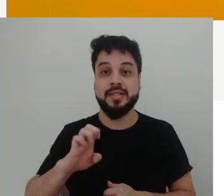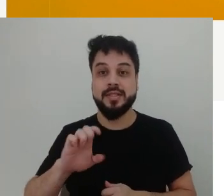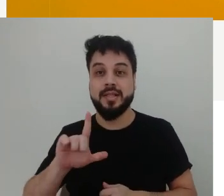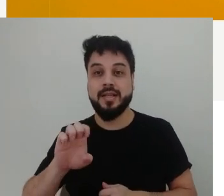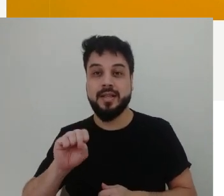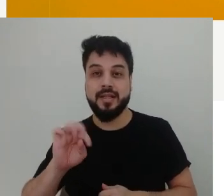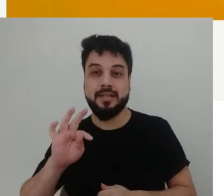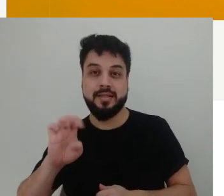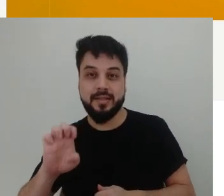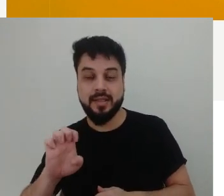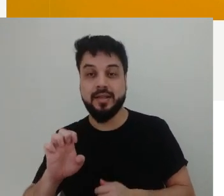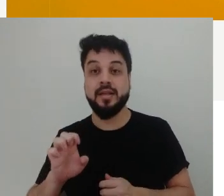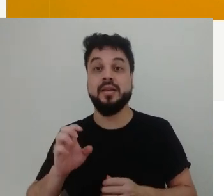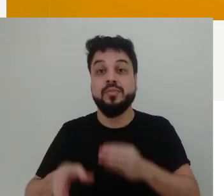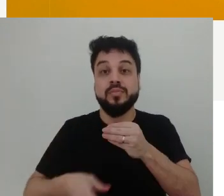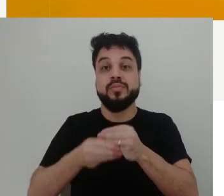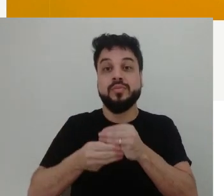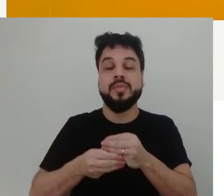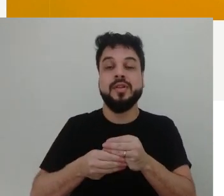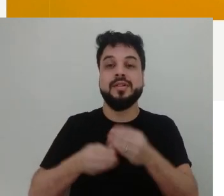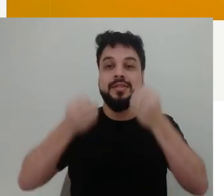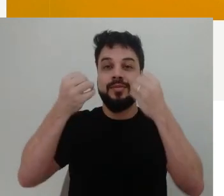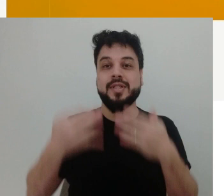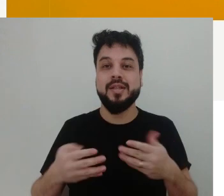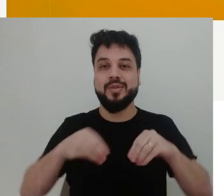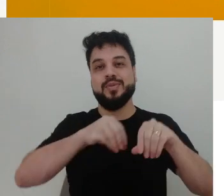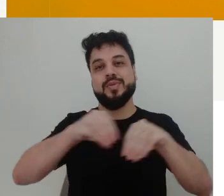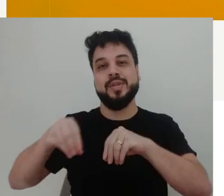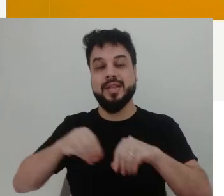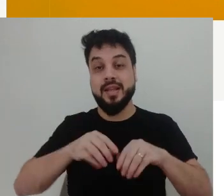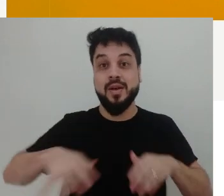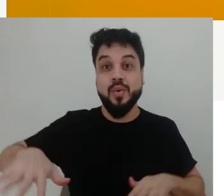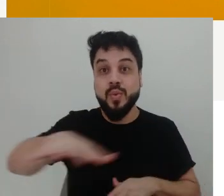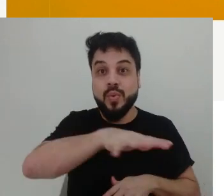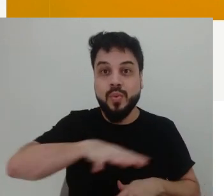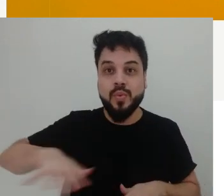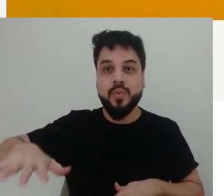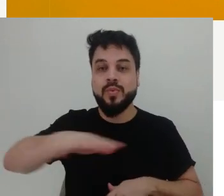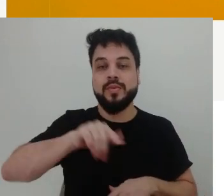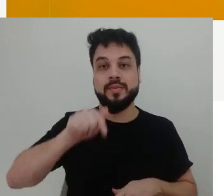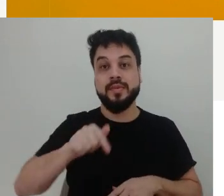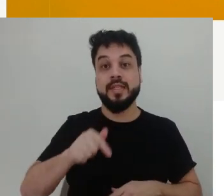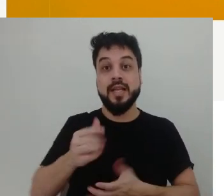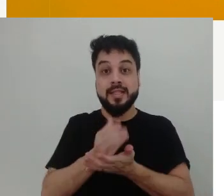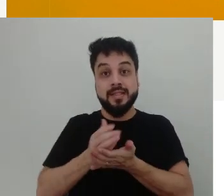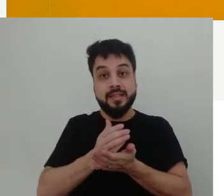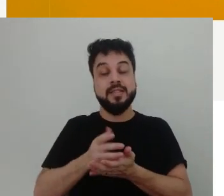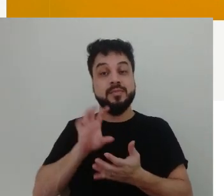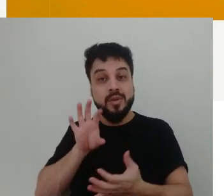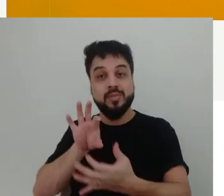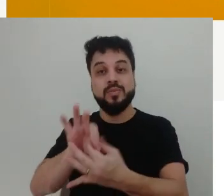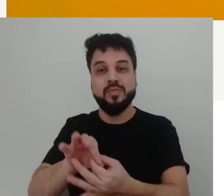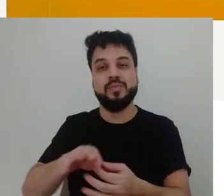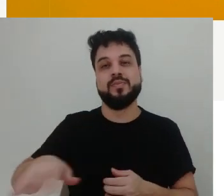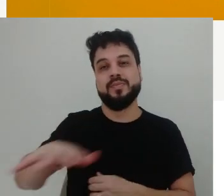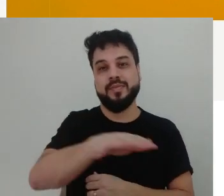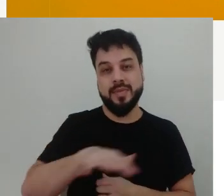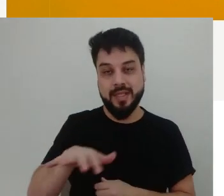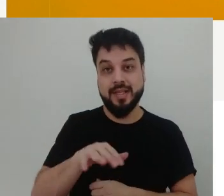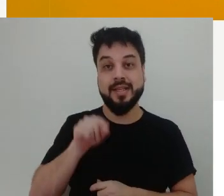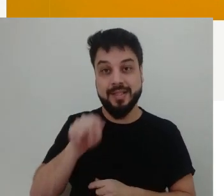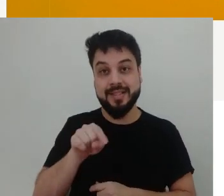las excelentes presentaciones y reflexiones tan pertinentes. Pregunta, que caminhos metodológicos podem